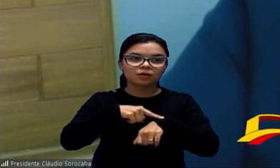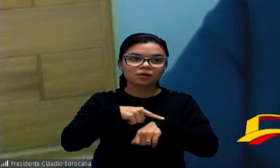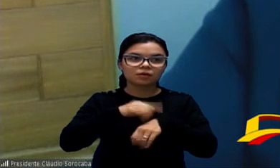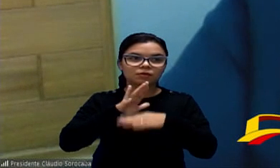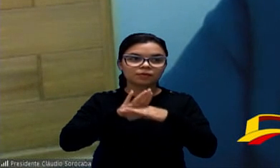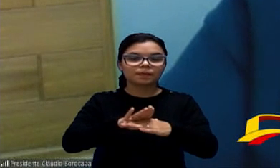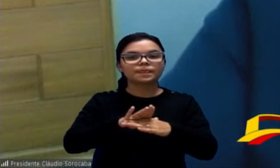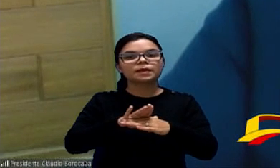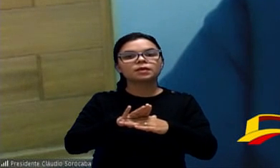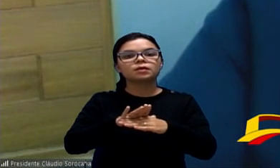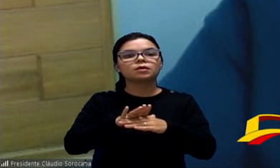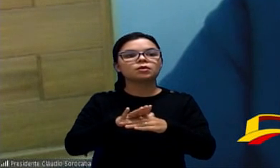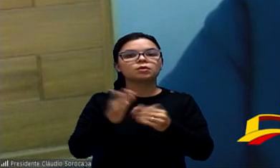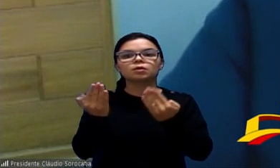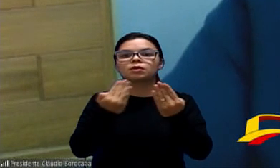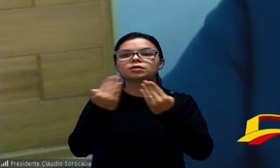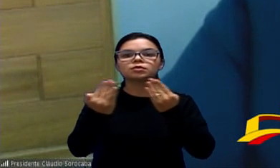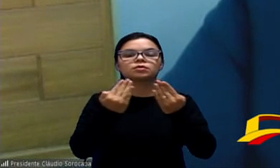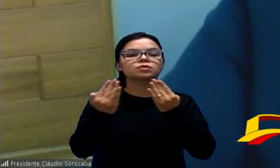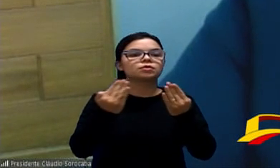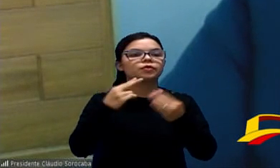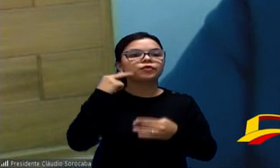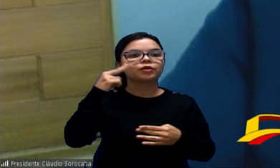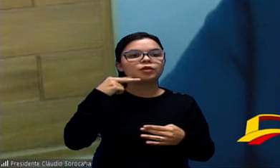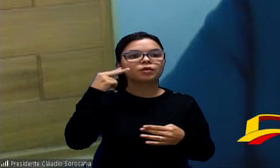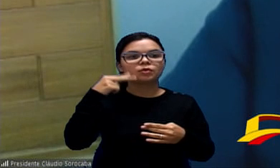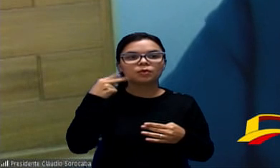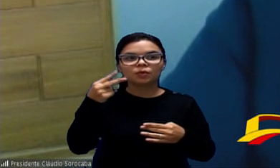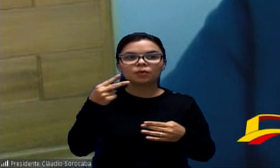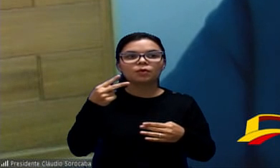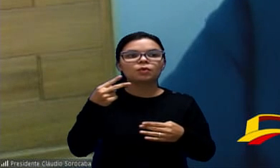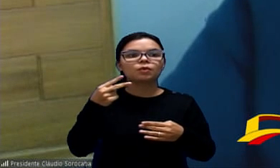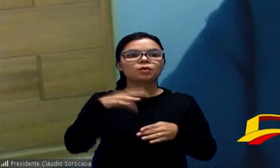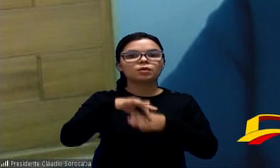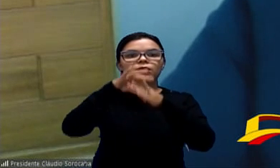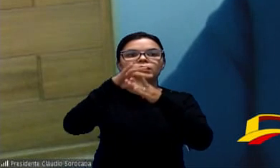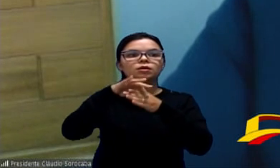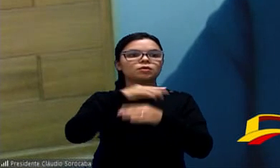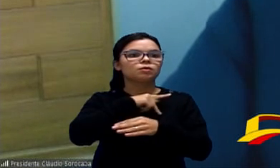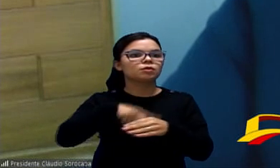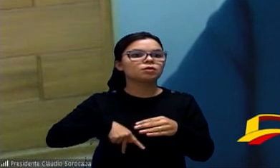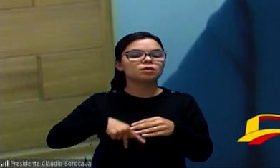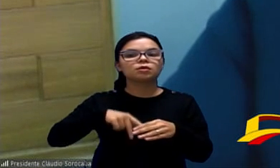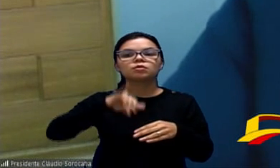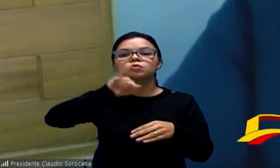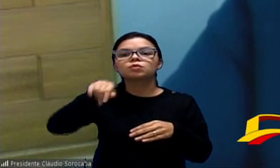Excelência? Eu coloco em discussão, vereador. Líder do prefeito, João Donizete.